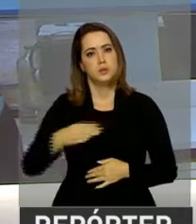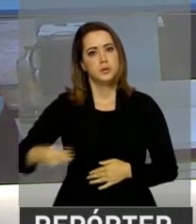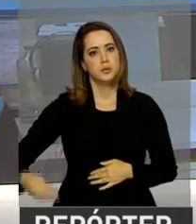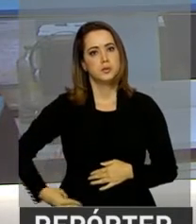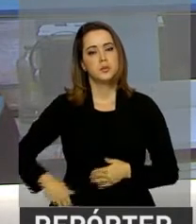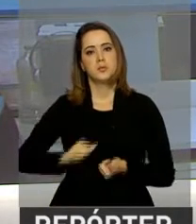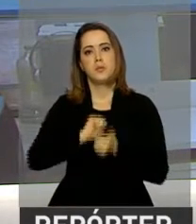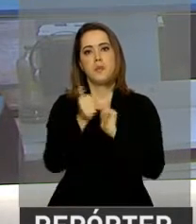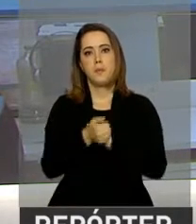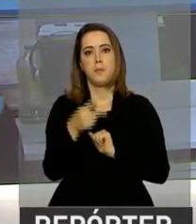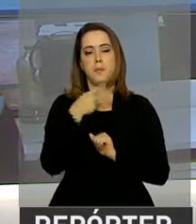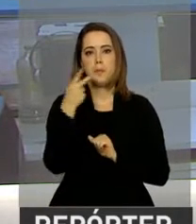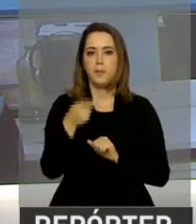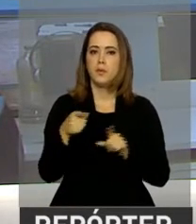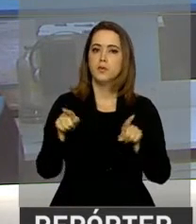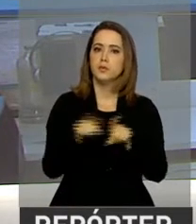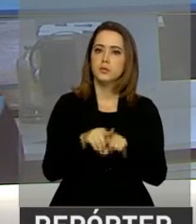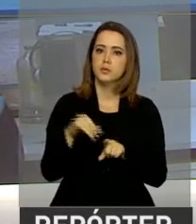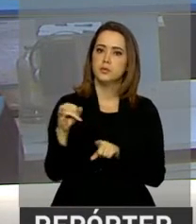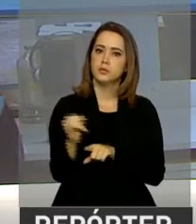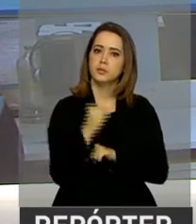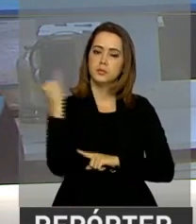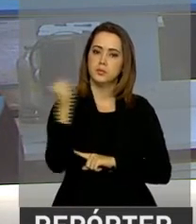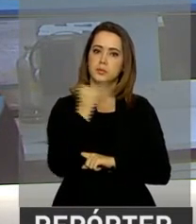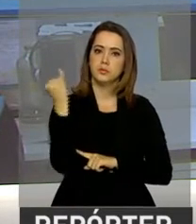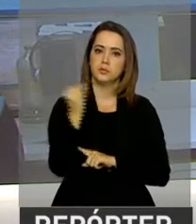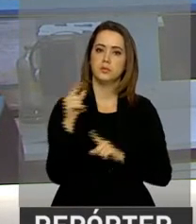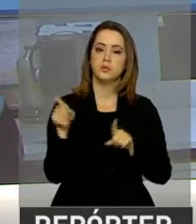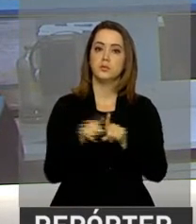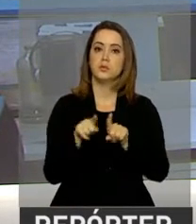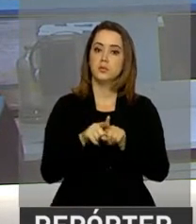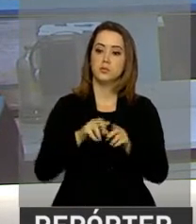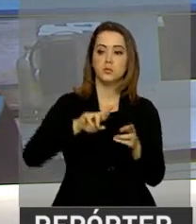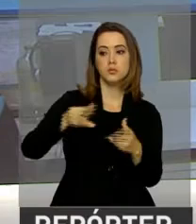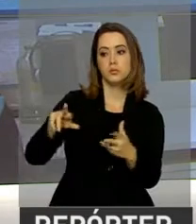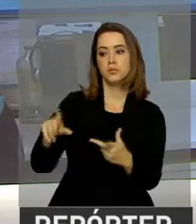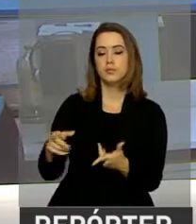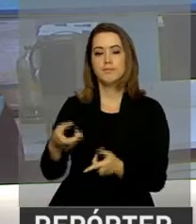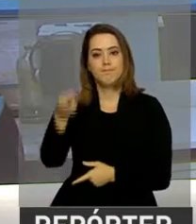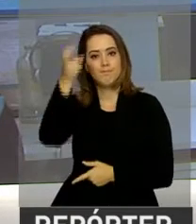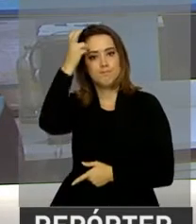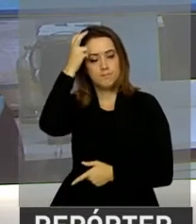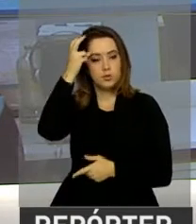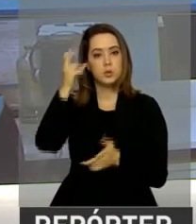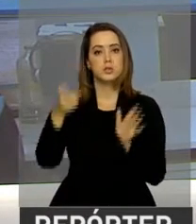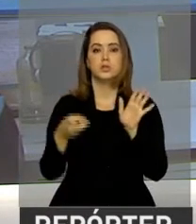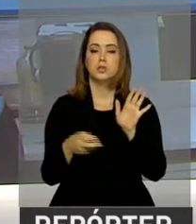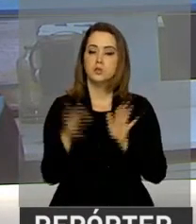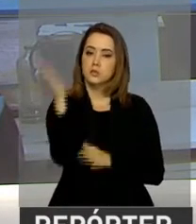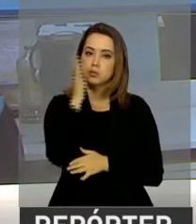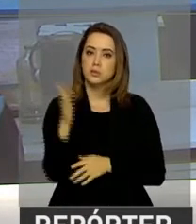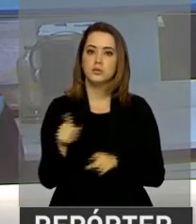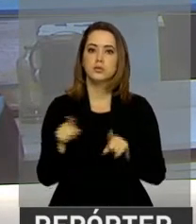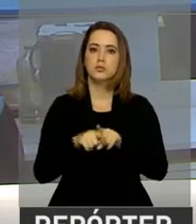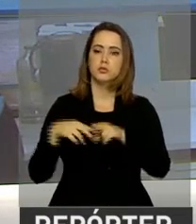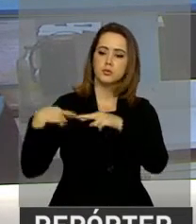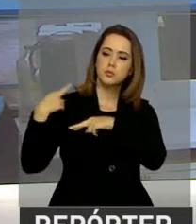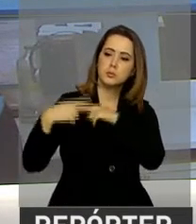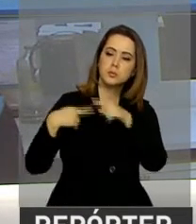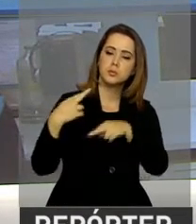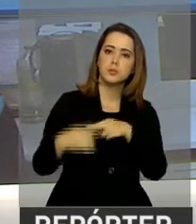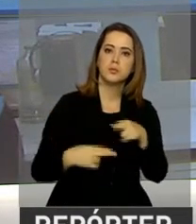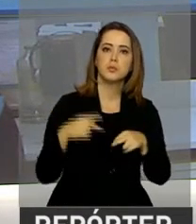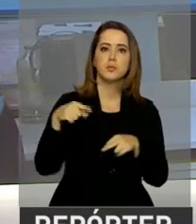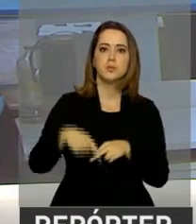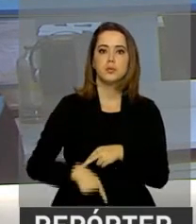só sobre a importância da Casa Brasil para apresentar a diversidade brasileira, mas também o legado para uma região histórica do